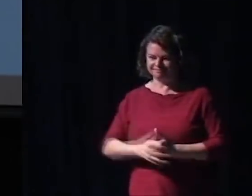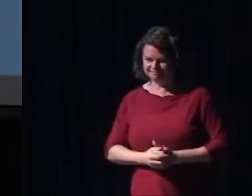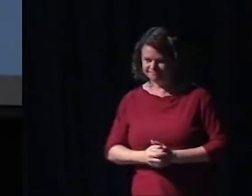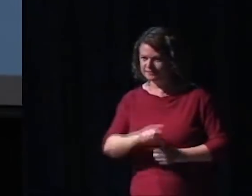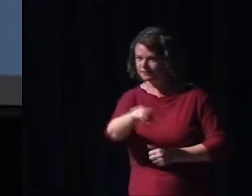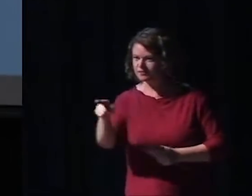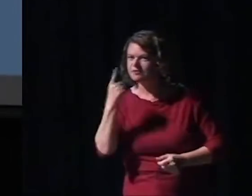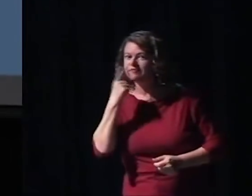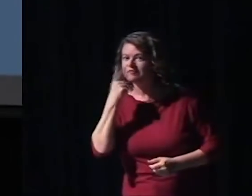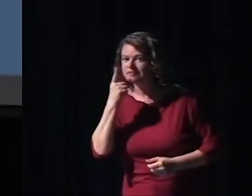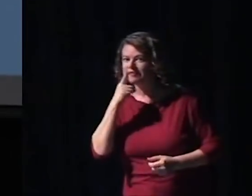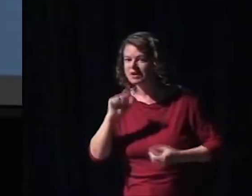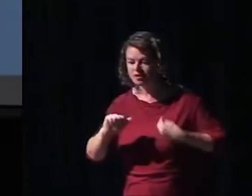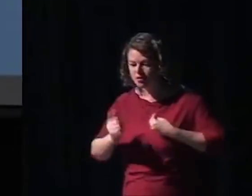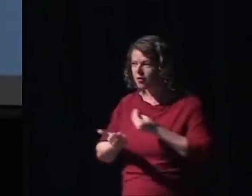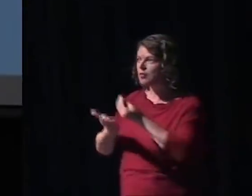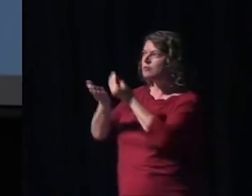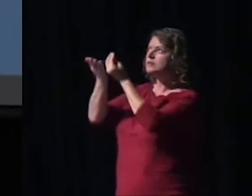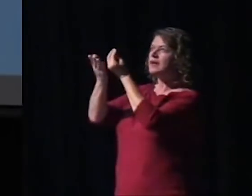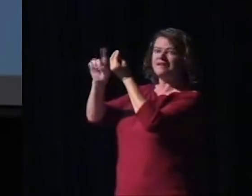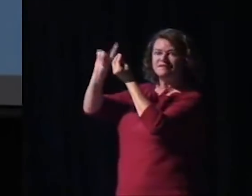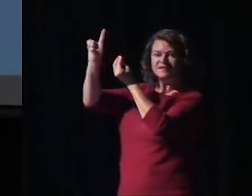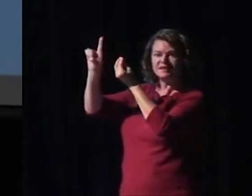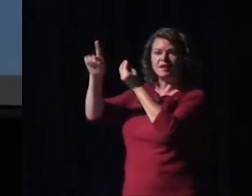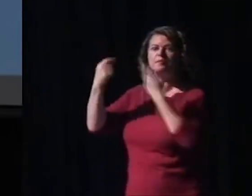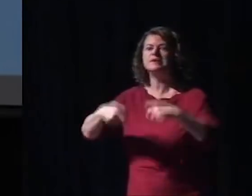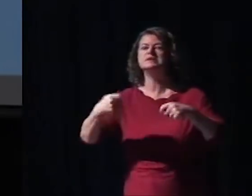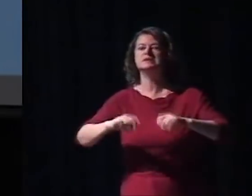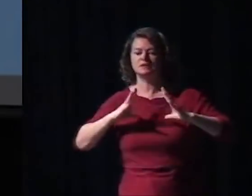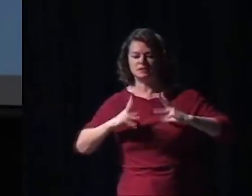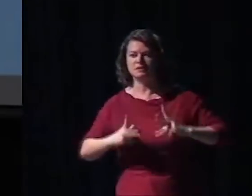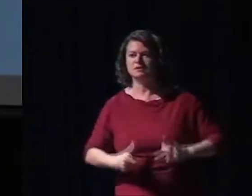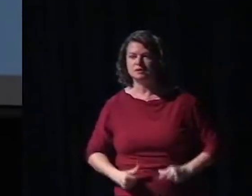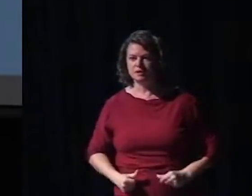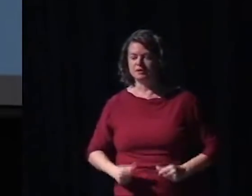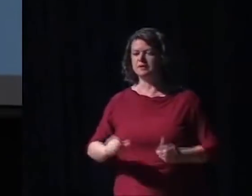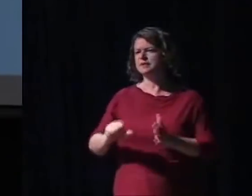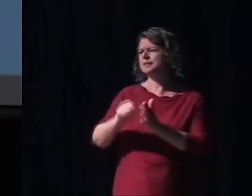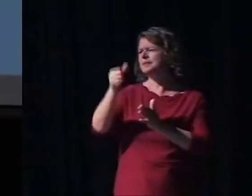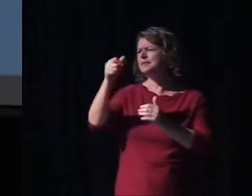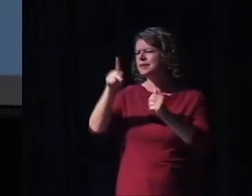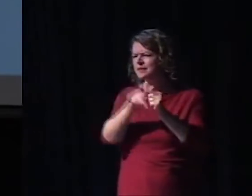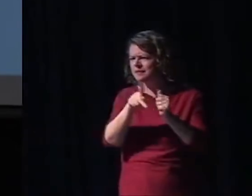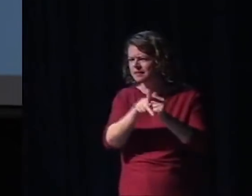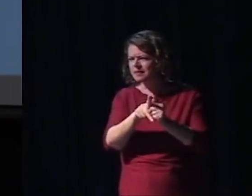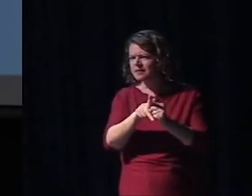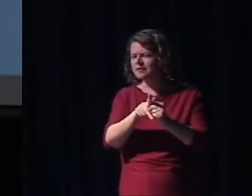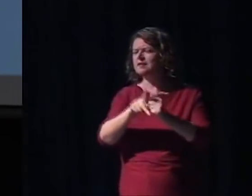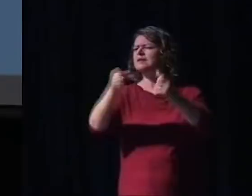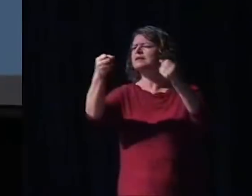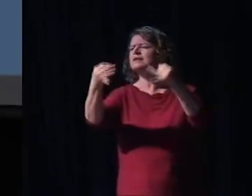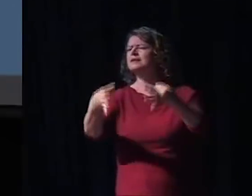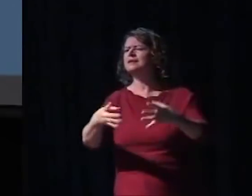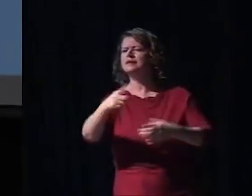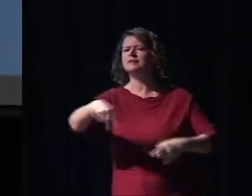santidade. A palavra de Deus diz em 1 Pedro capítulo 2, verso 9, vós sois geração